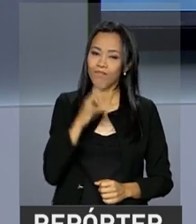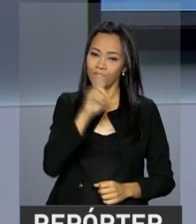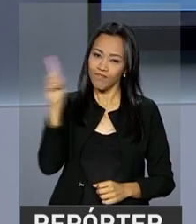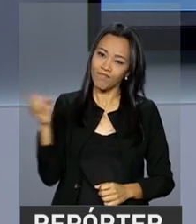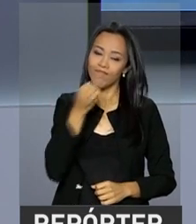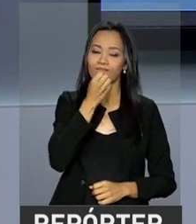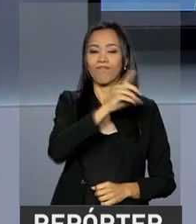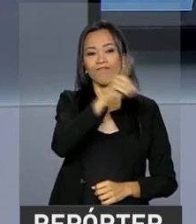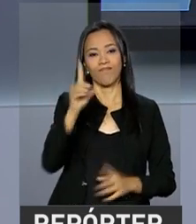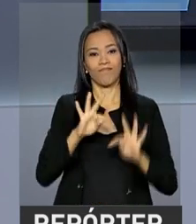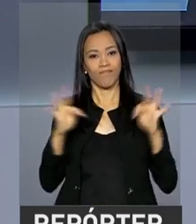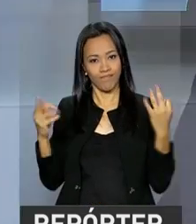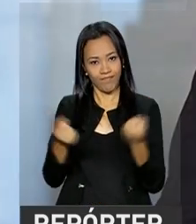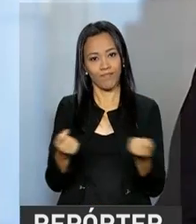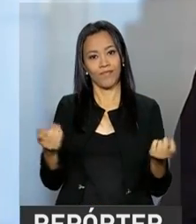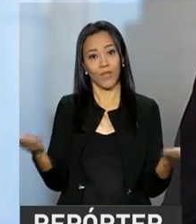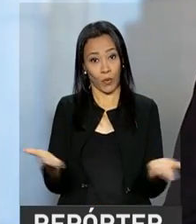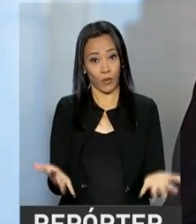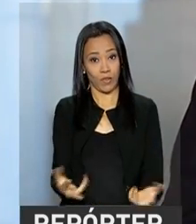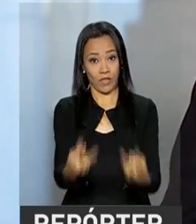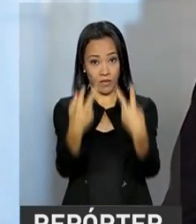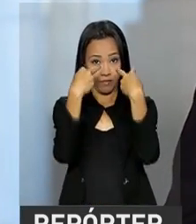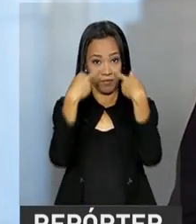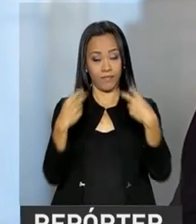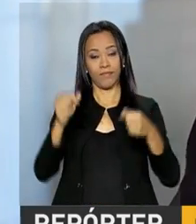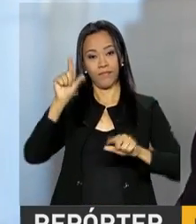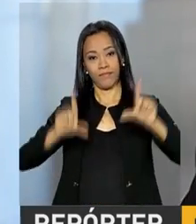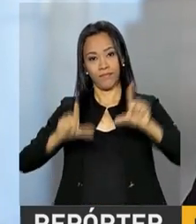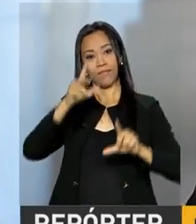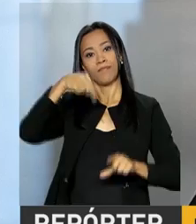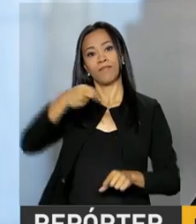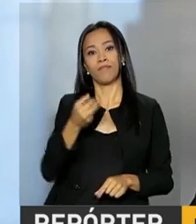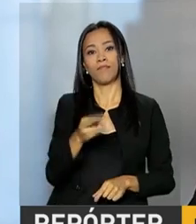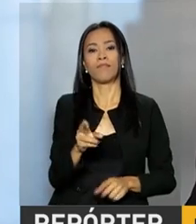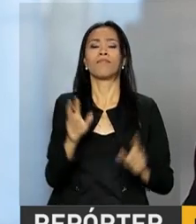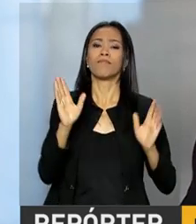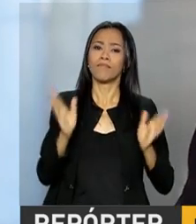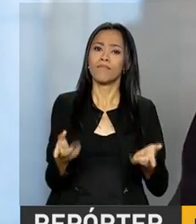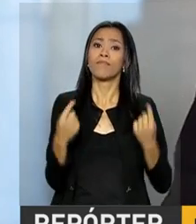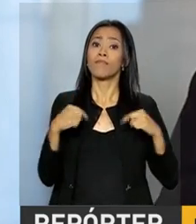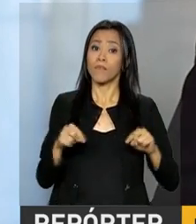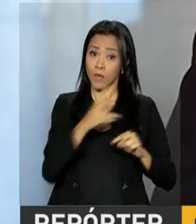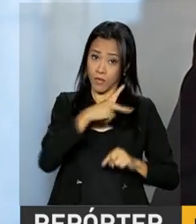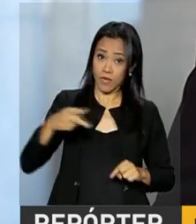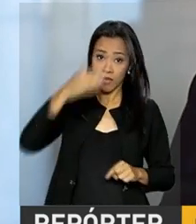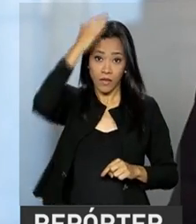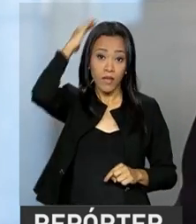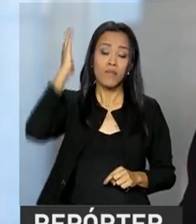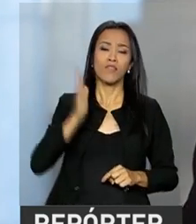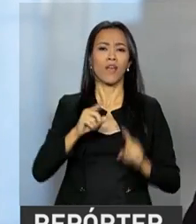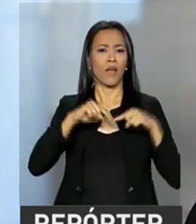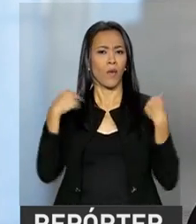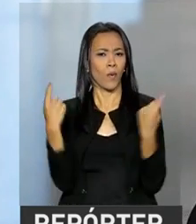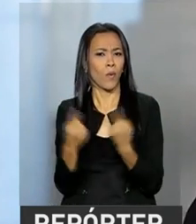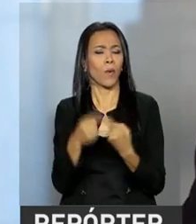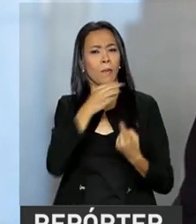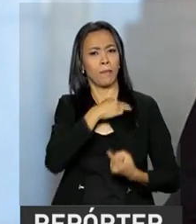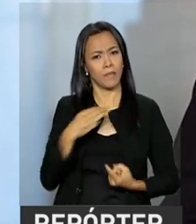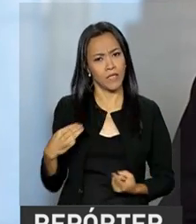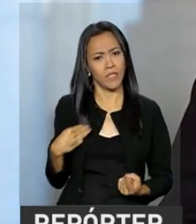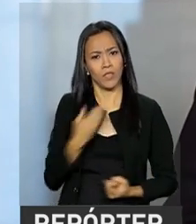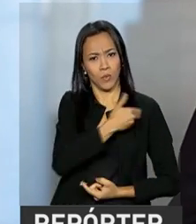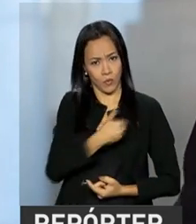dia para você também Bom dia a todos que nos assistem aqui na TV NBR exatamente já o presidente Michel Temer reuniu ministros do governo e